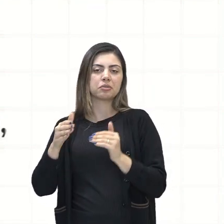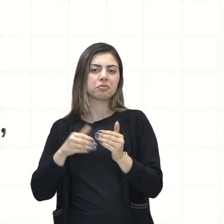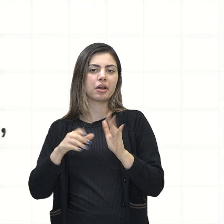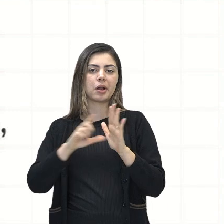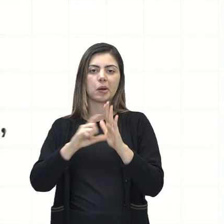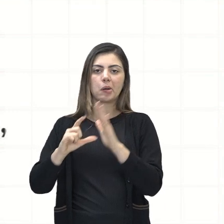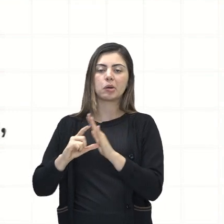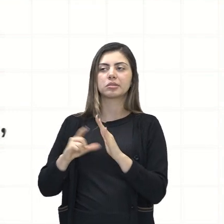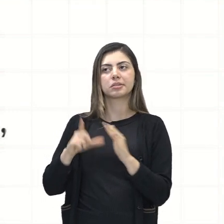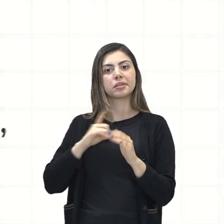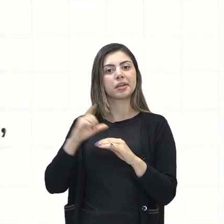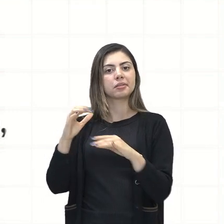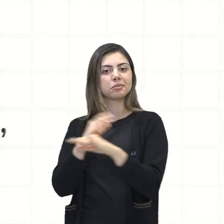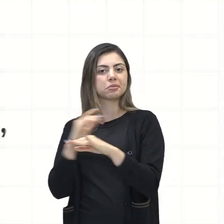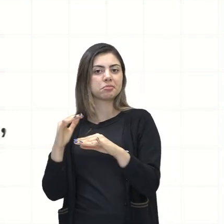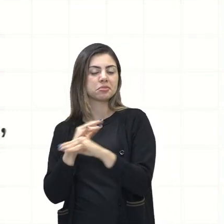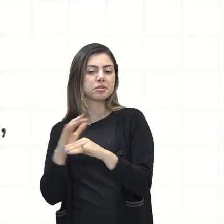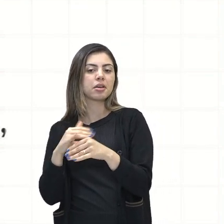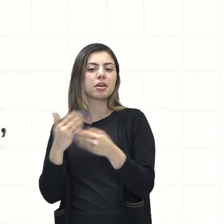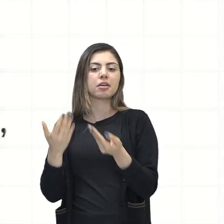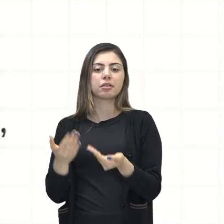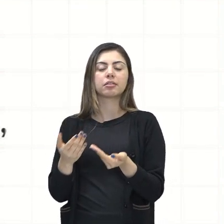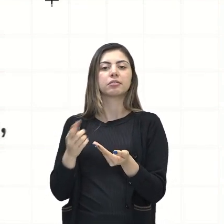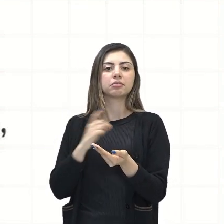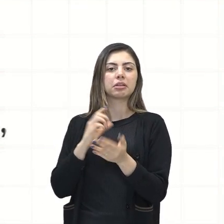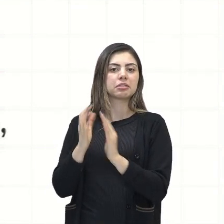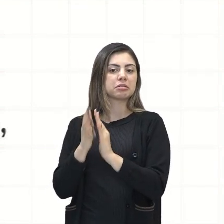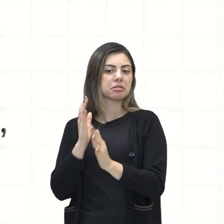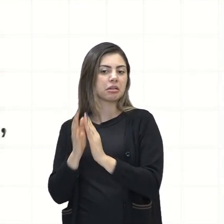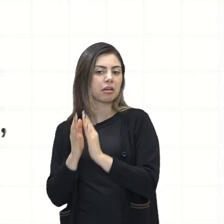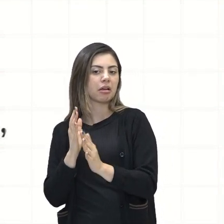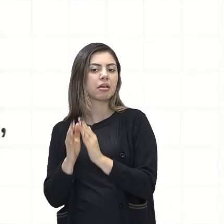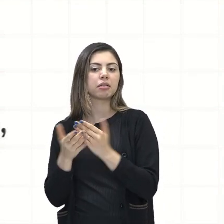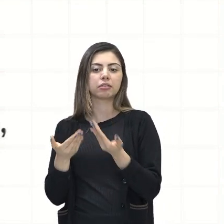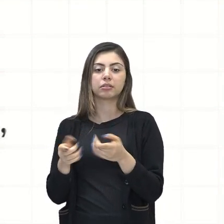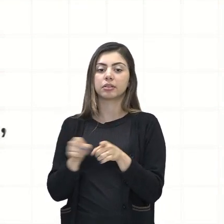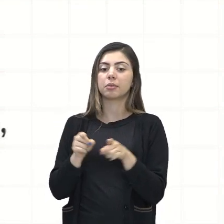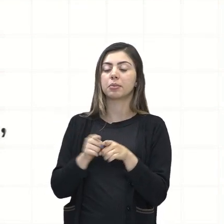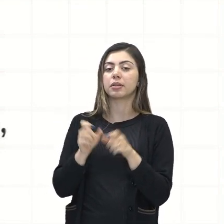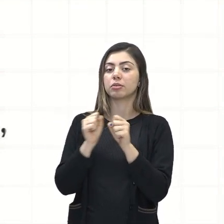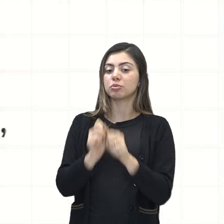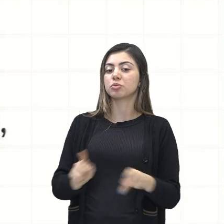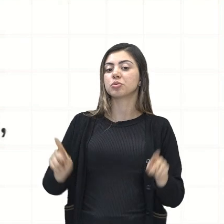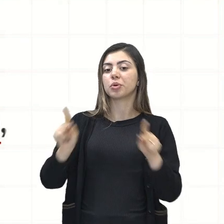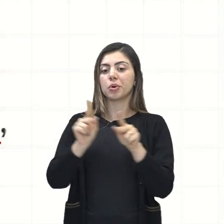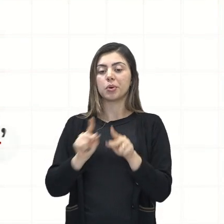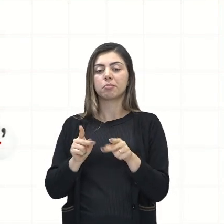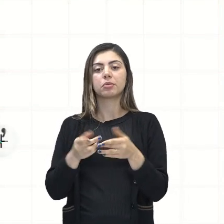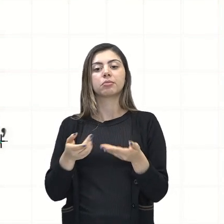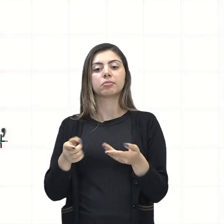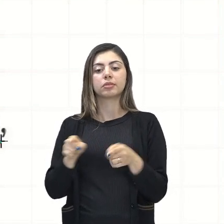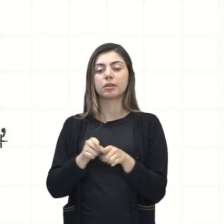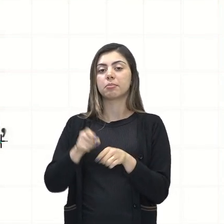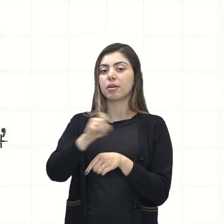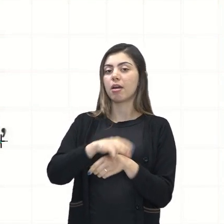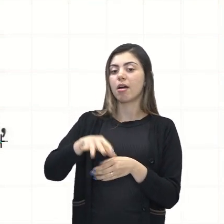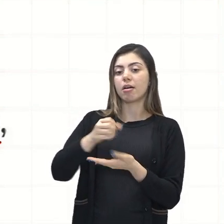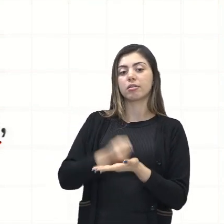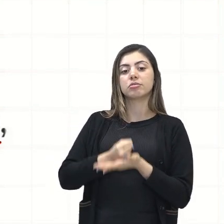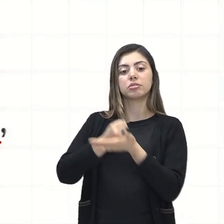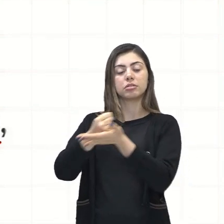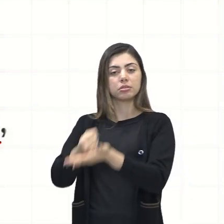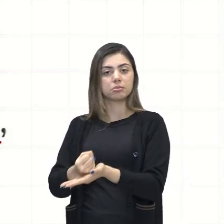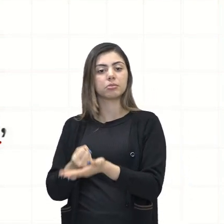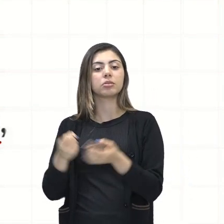que tem no centro da cidade, os shoppings que tem nas cidades maiores, tá certo? O setor de transporte também é outro ponto que faz parte do